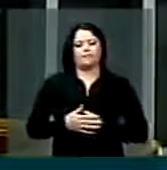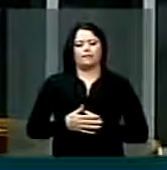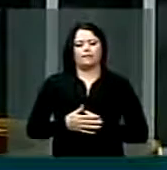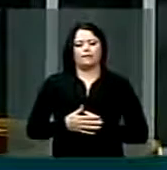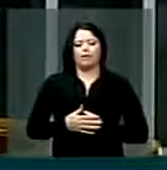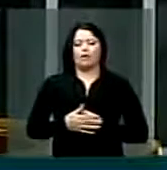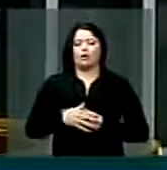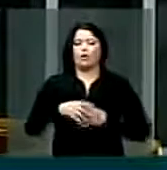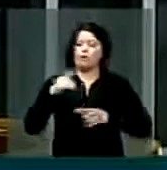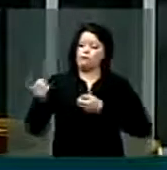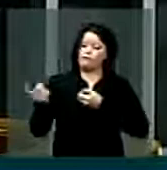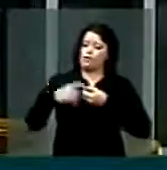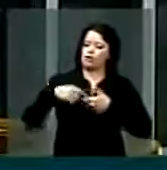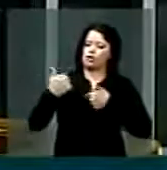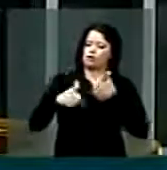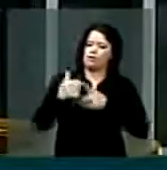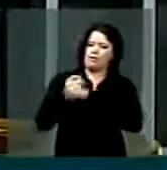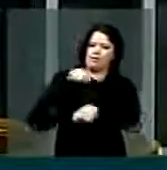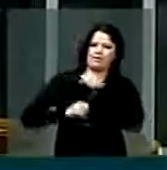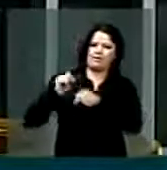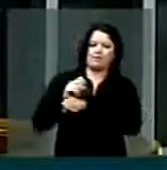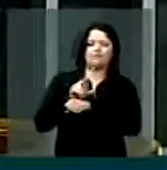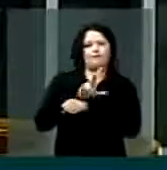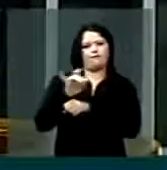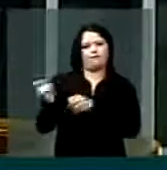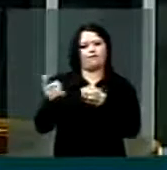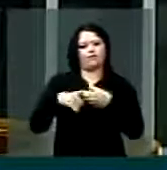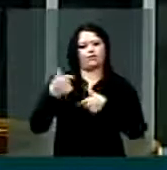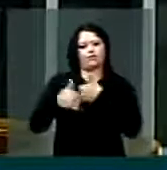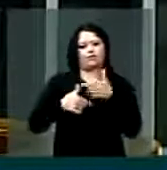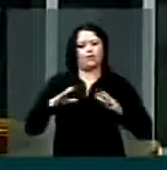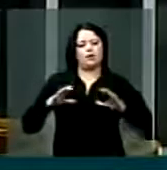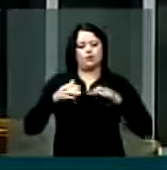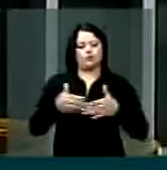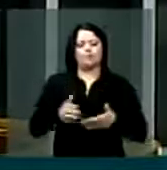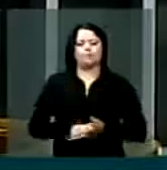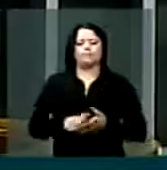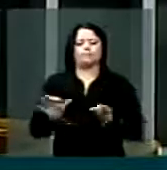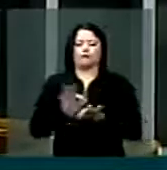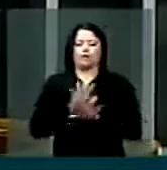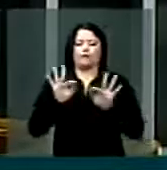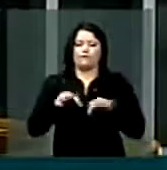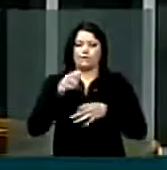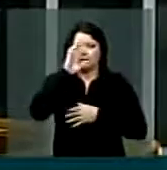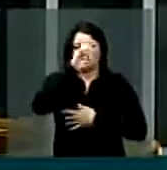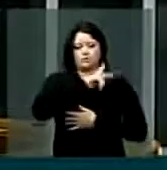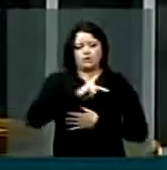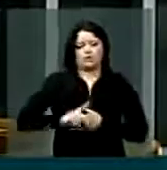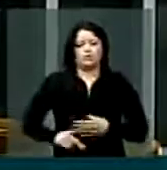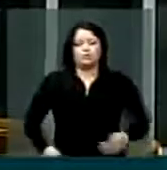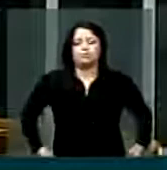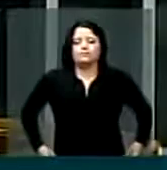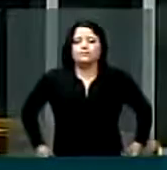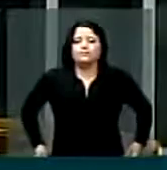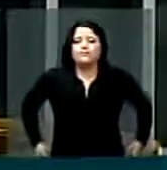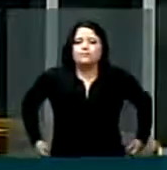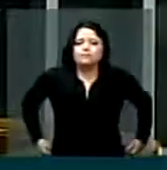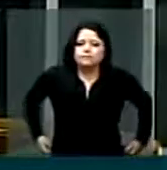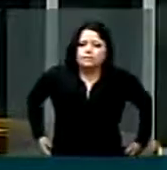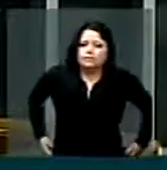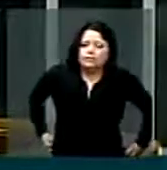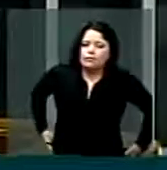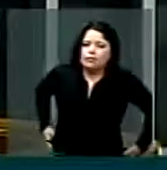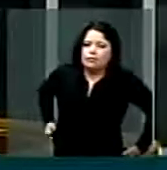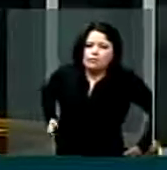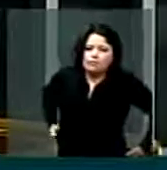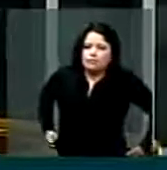meses, assim que reiniciar os trabalhos nas comissões. Para concluir, presidente Amaury, também hoje nós tivemos uma audiência